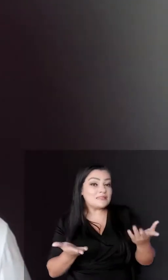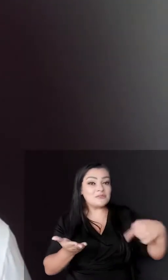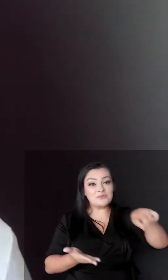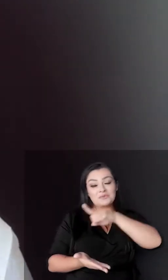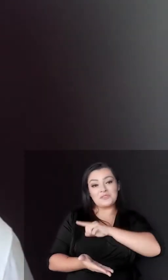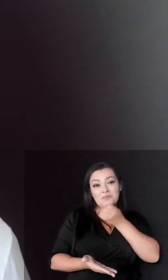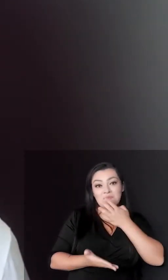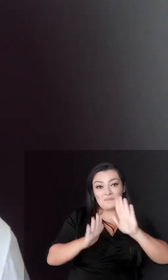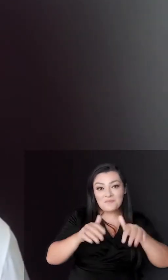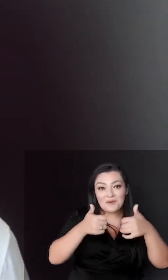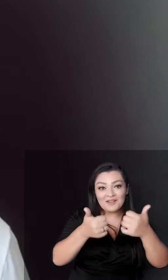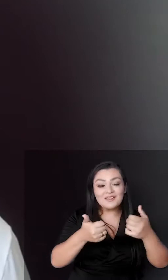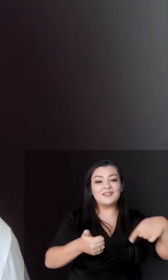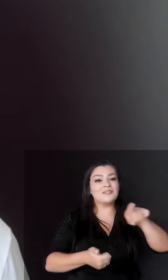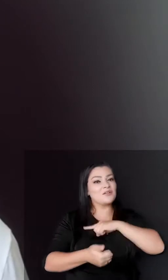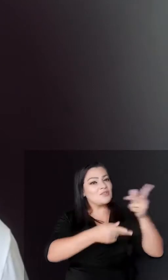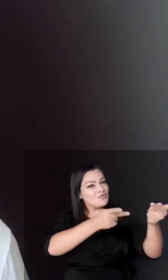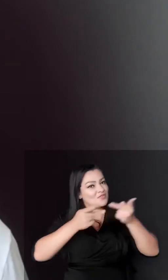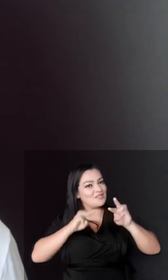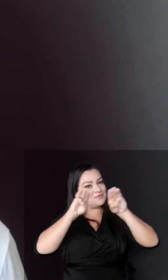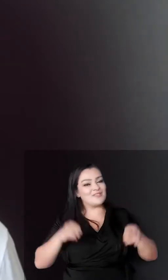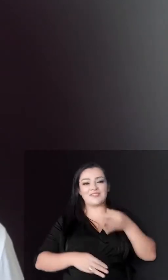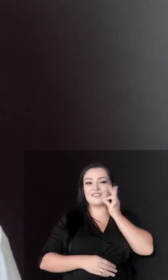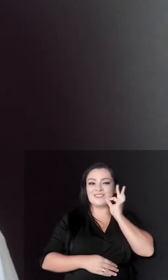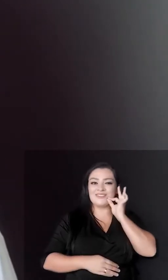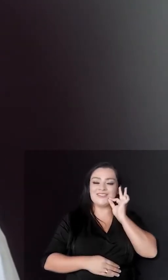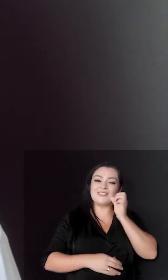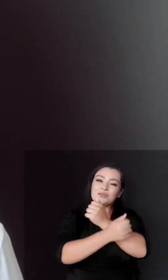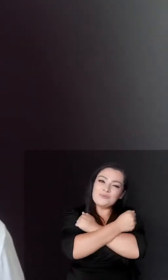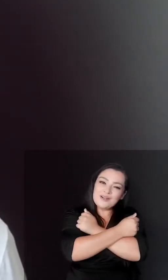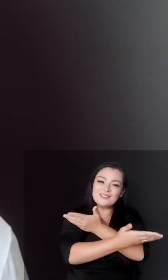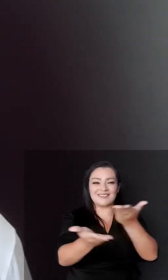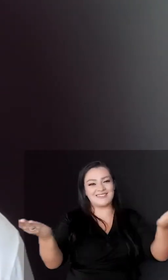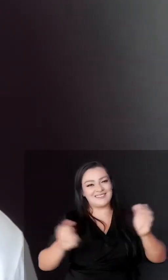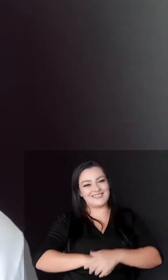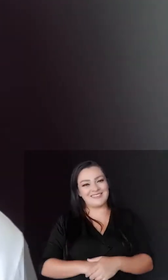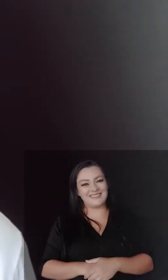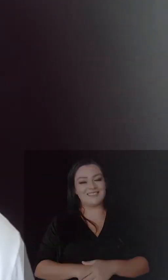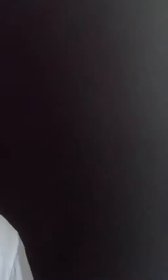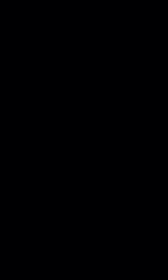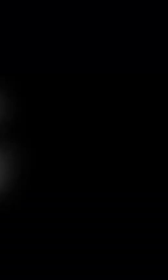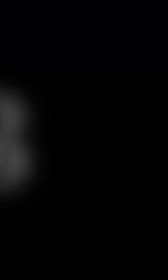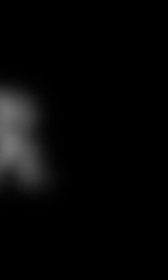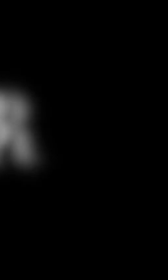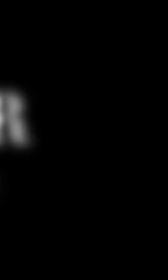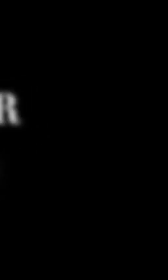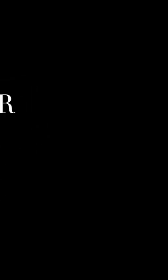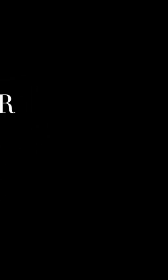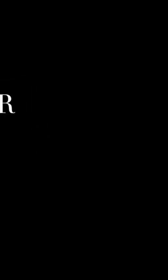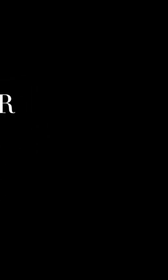Bom, esperamos que todos fiquem bem e aguardamos sua visita ao Museu do Café. Um grande abraço a todos.